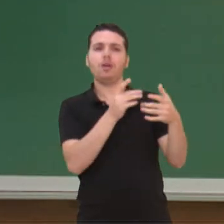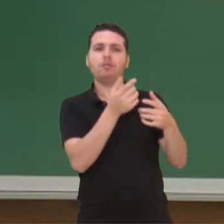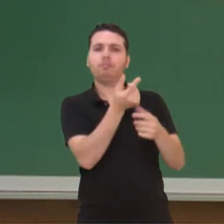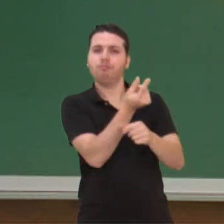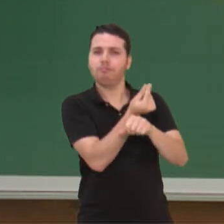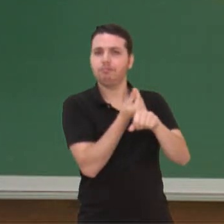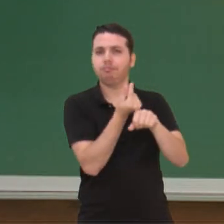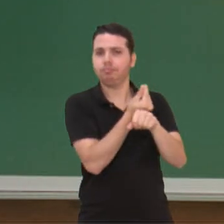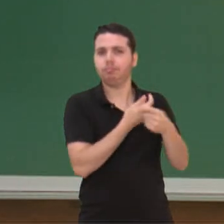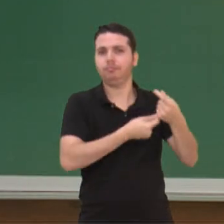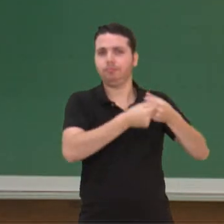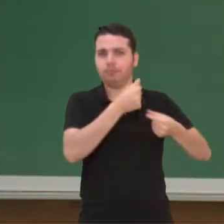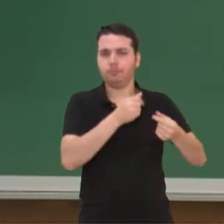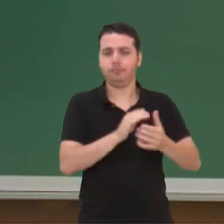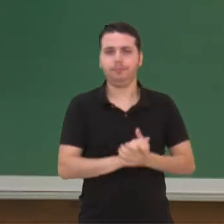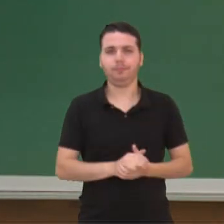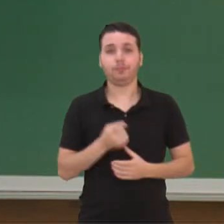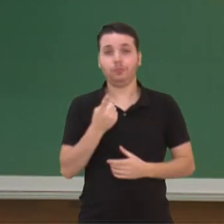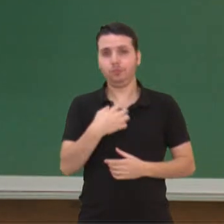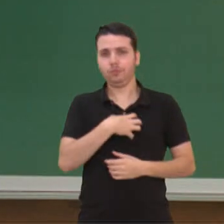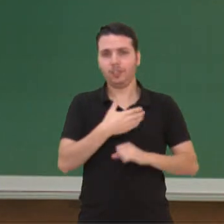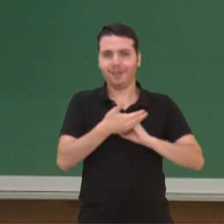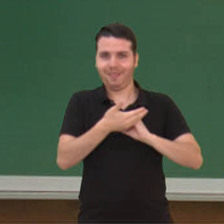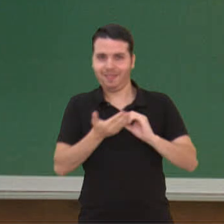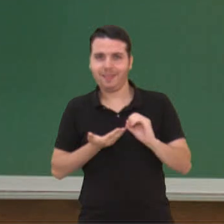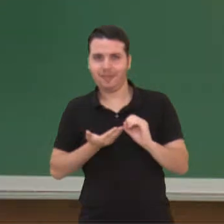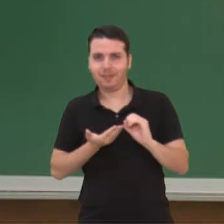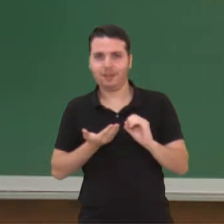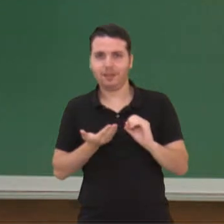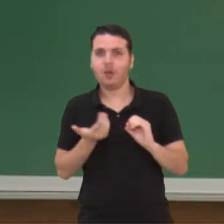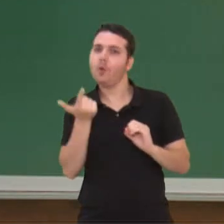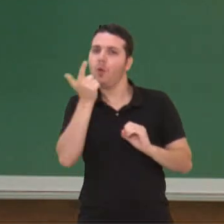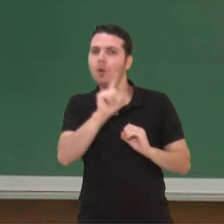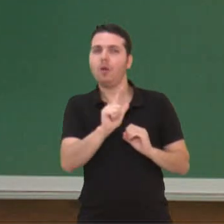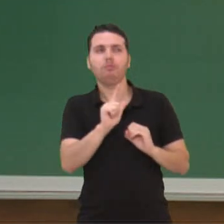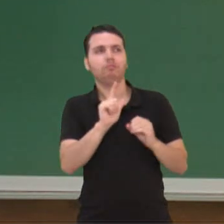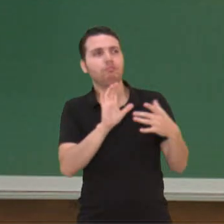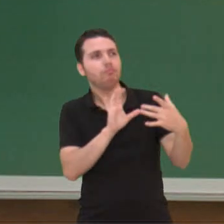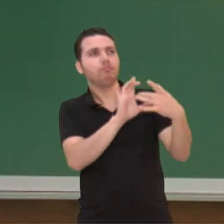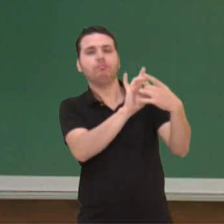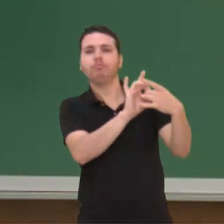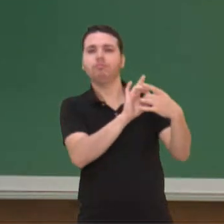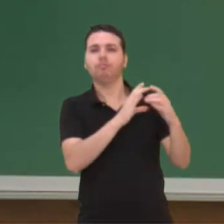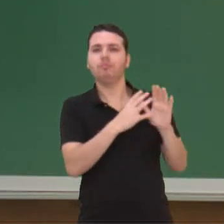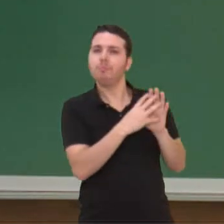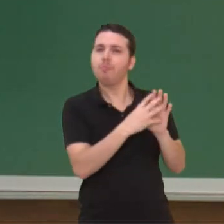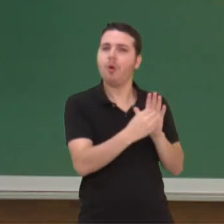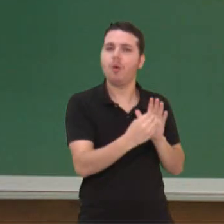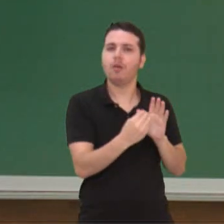E uma forma desses estados trabalharem, né? Que modelo que eles poderiam